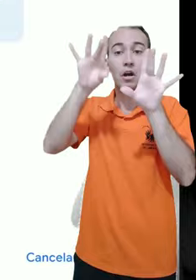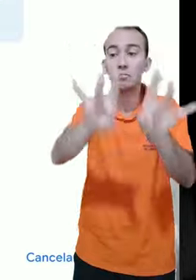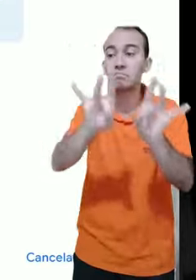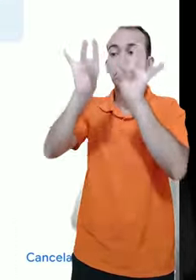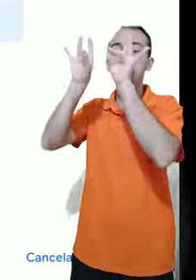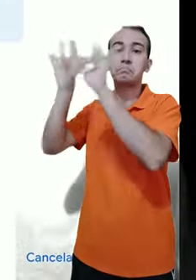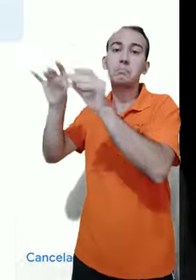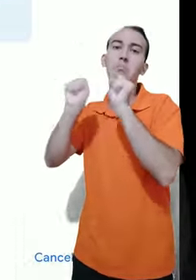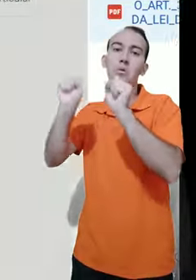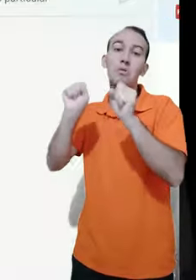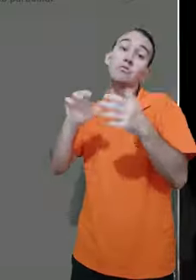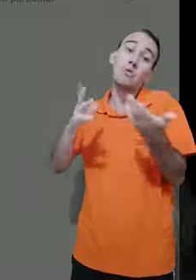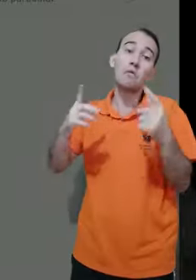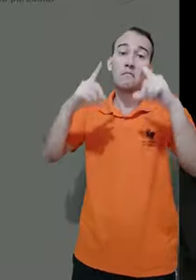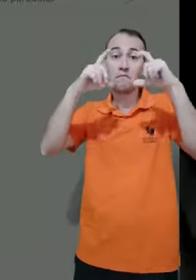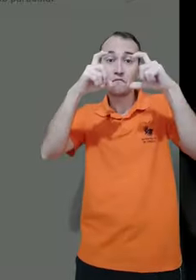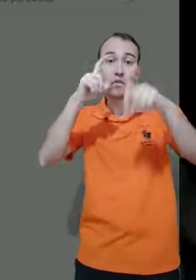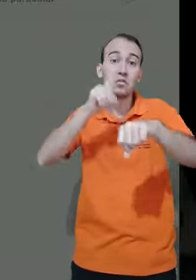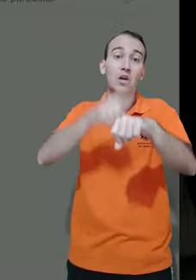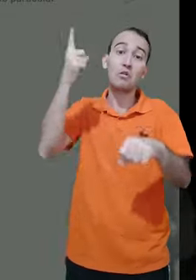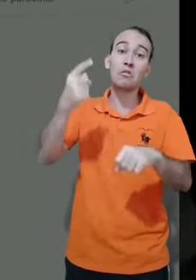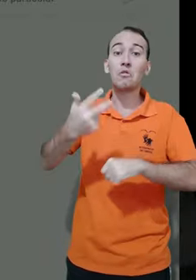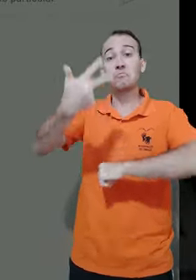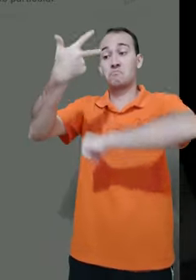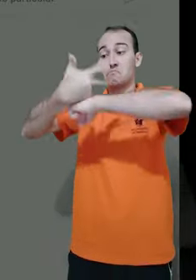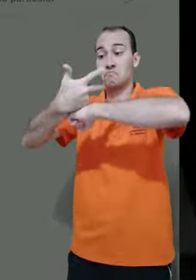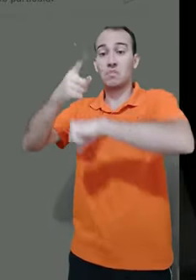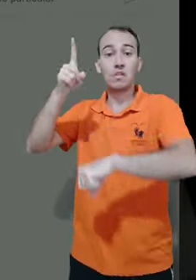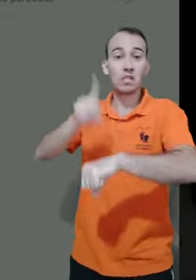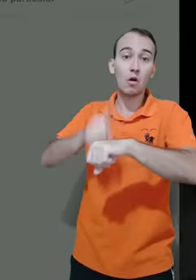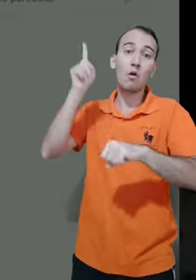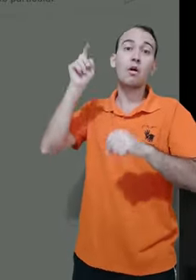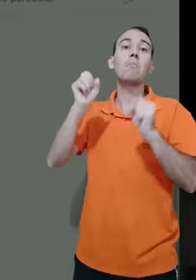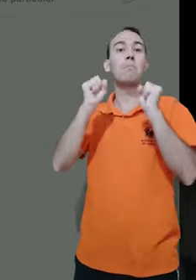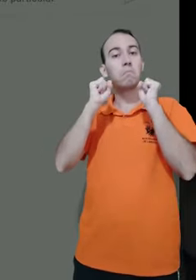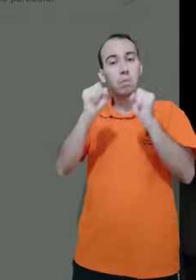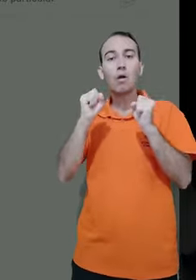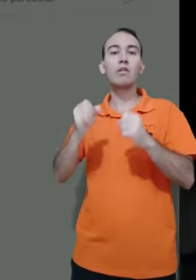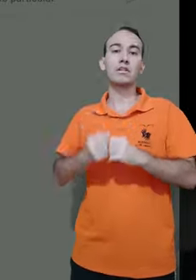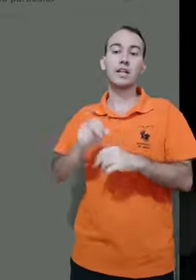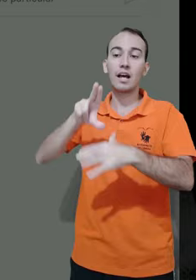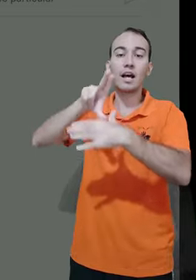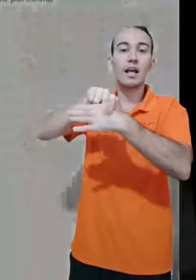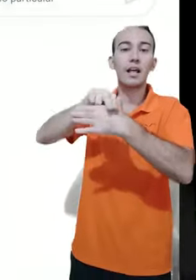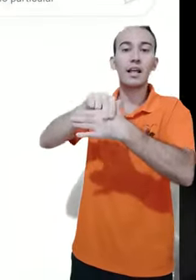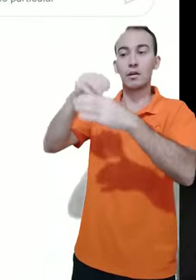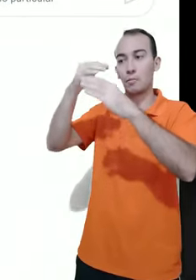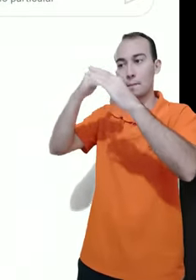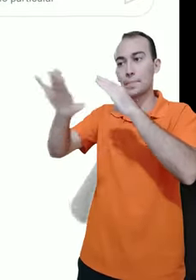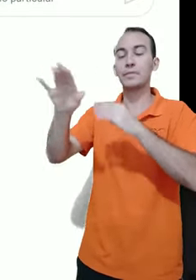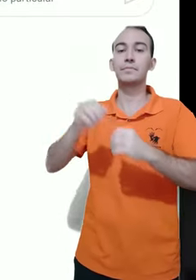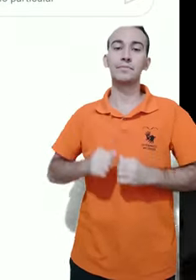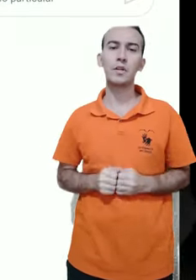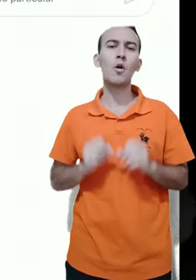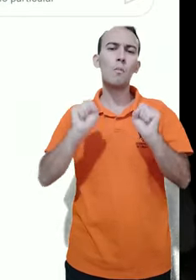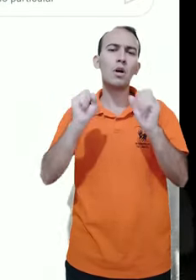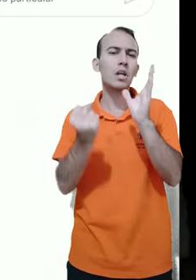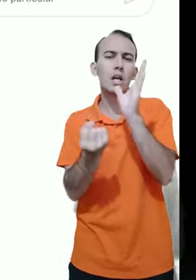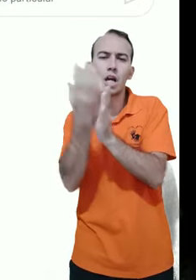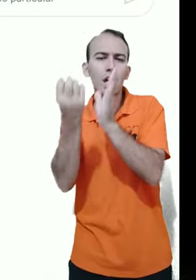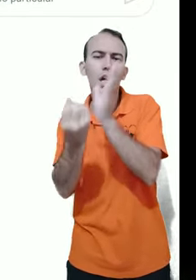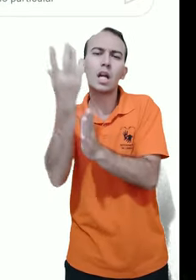seu próprio celular você também pode tirar uma foto ou gravar um vídeo Além disso você pode criar um